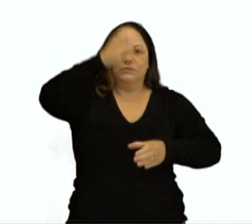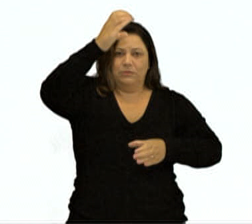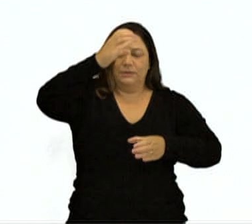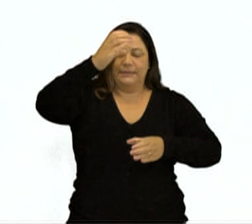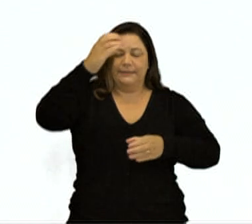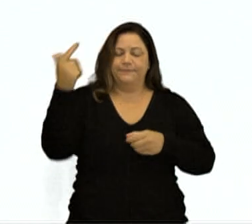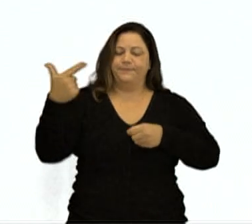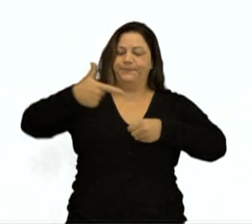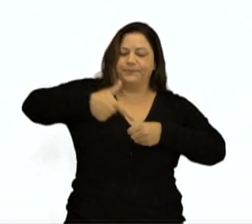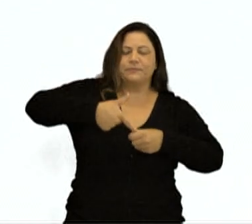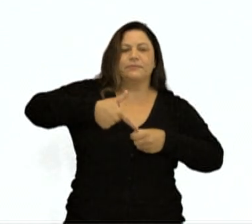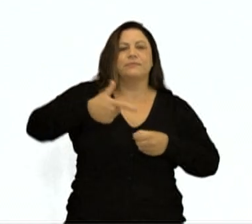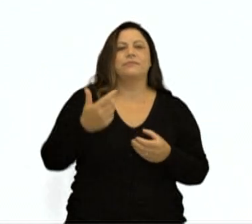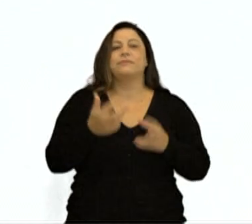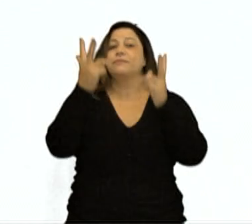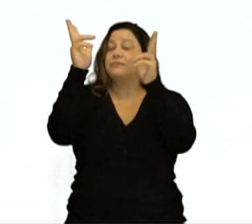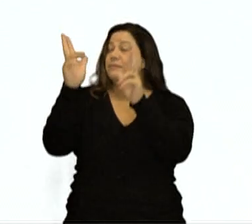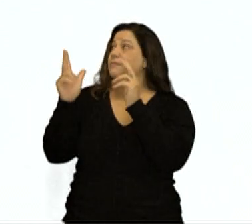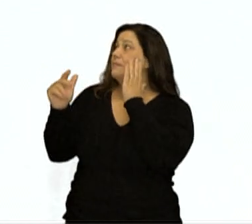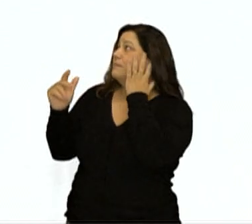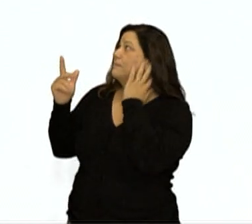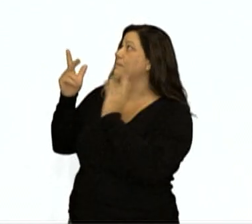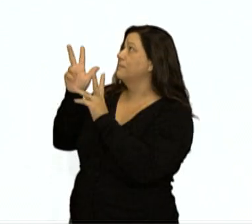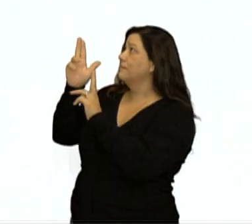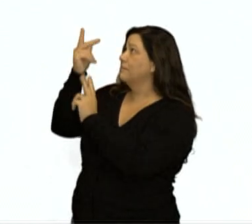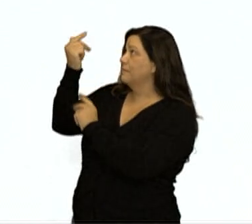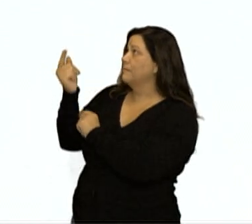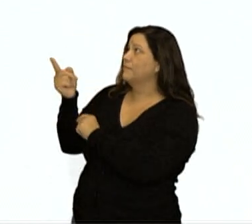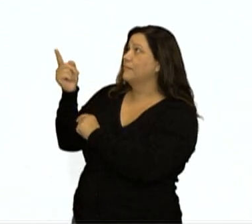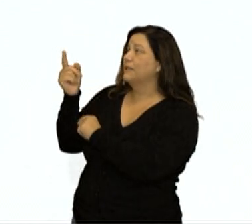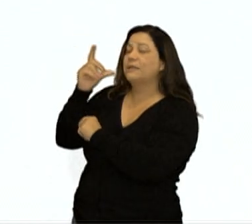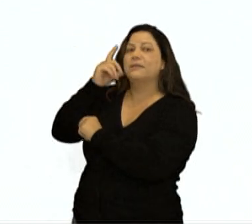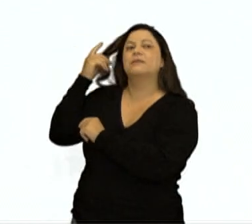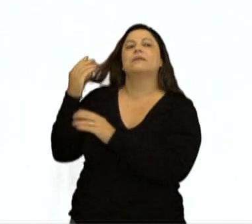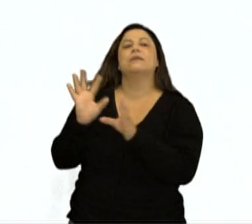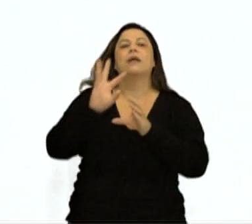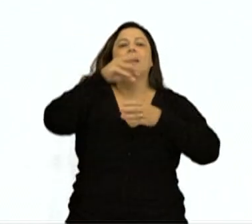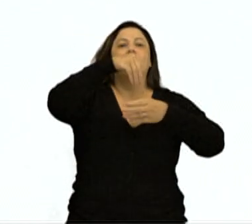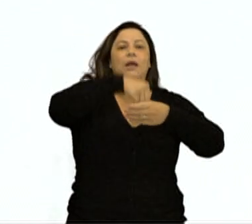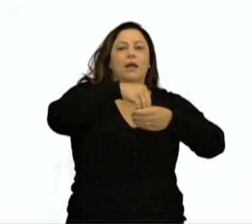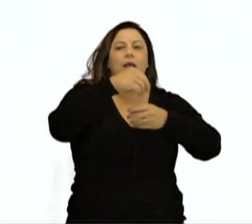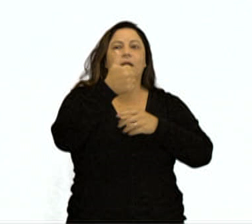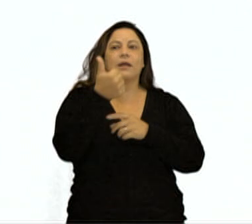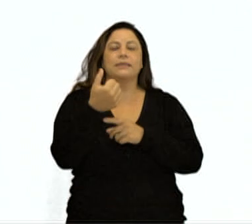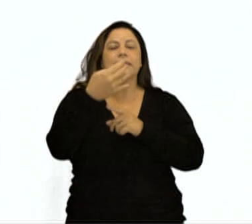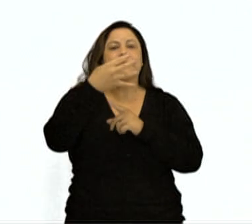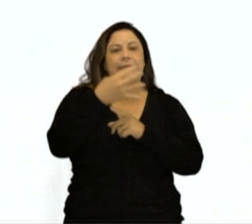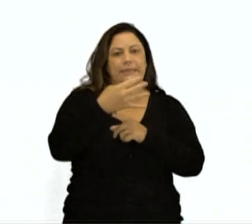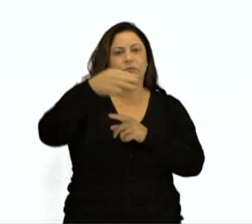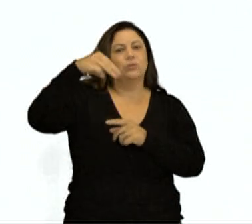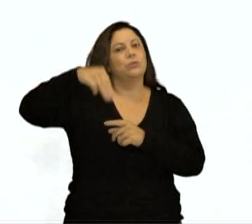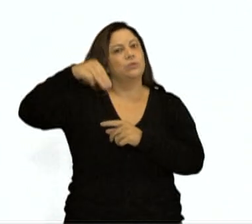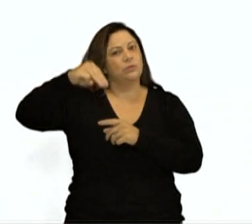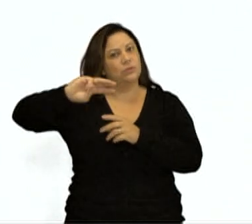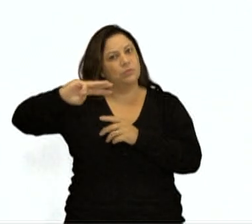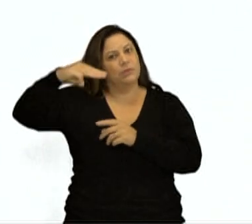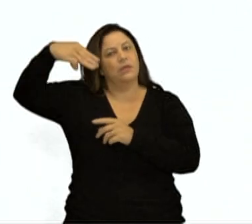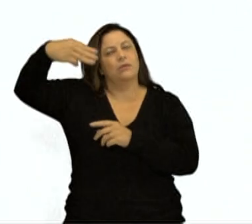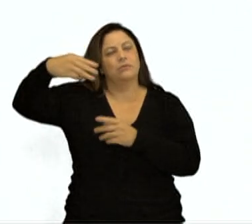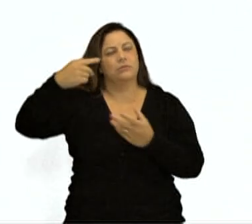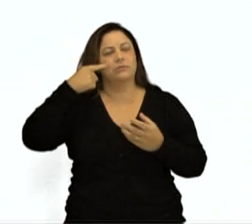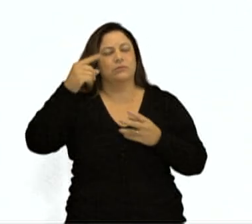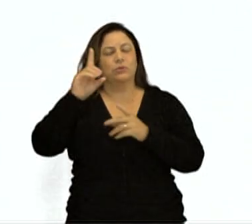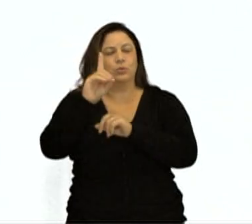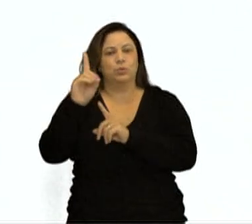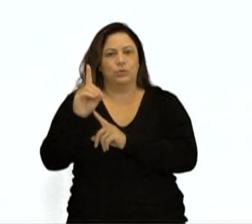combustível, como da figura abaixo, tem internamente 14 metros de diâmetro e 9 metros